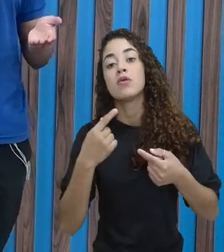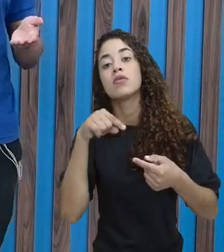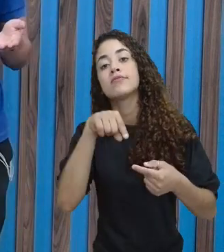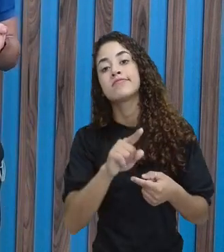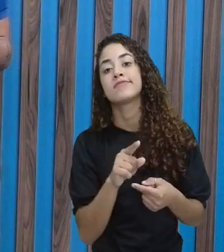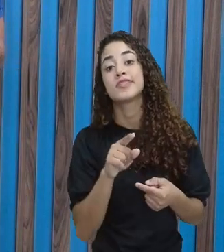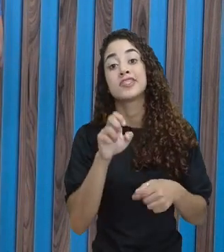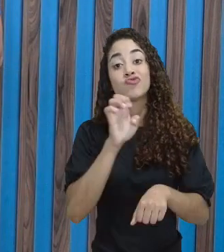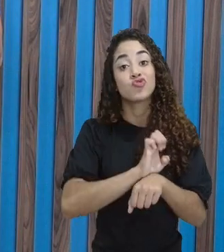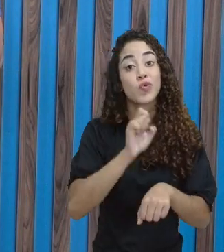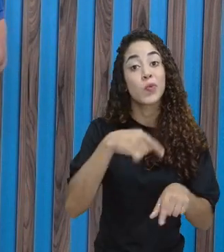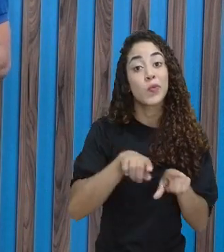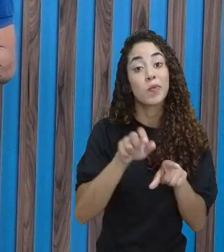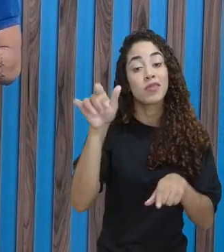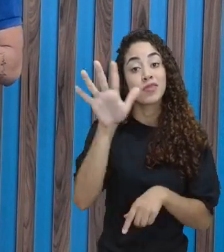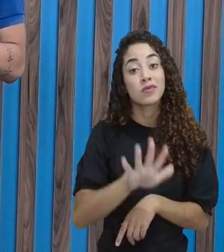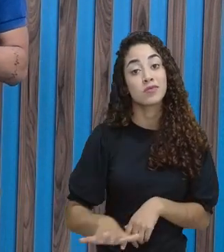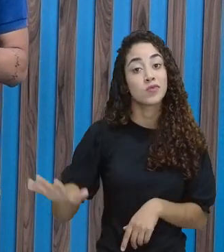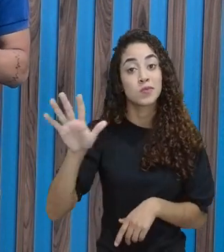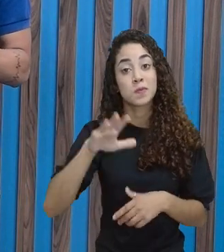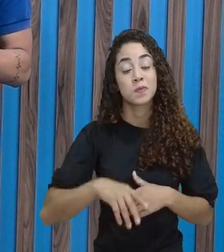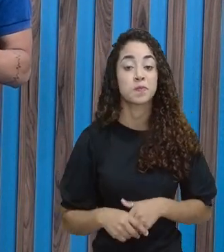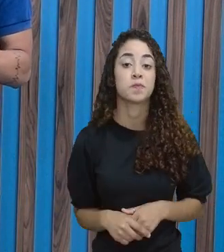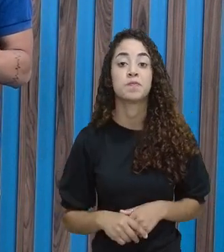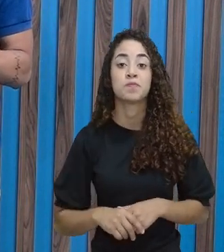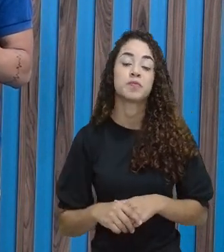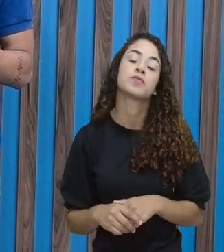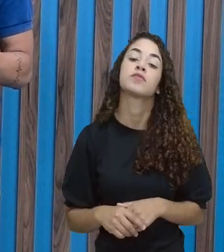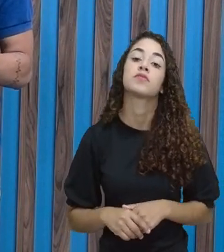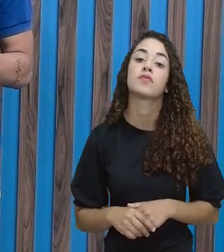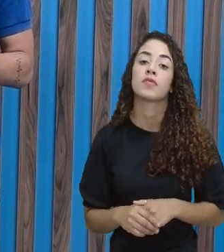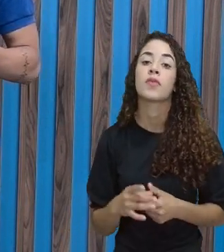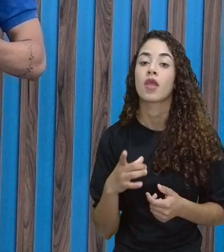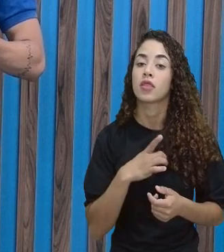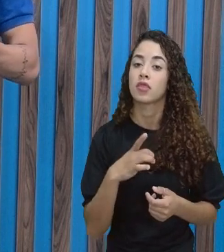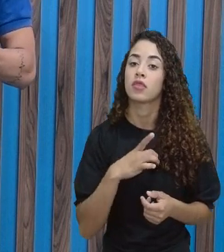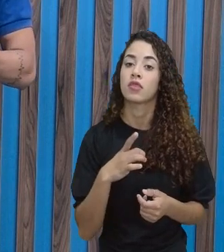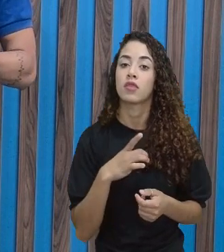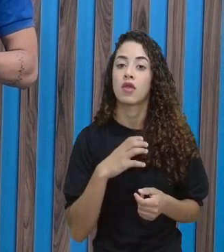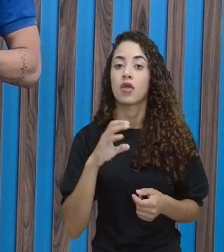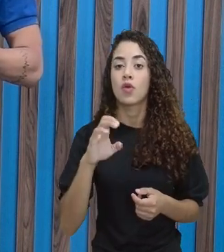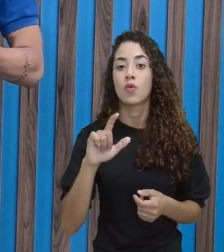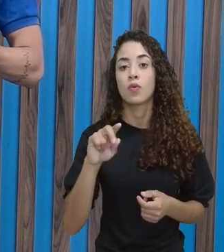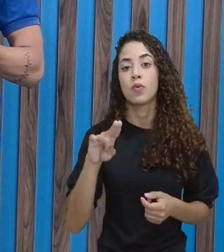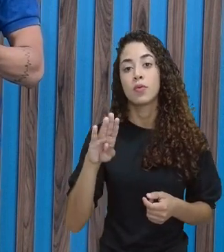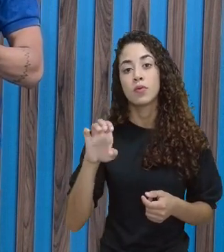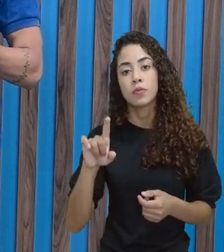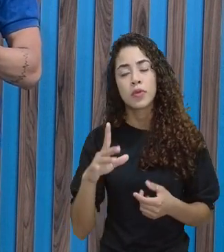e nacionais, né? A gente tem aí esses clubes. E por que